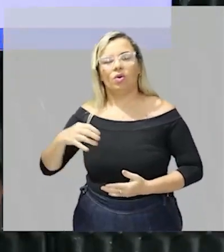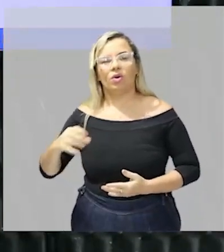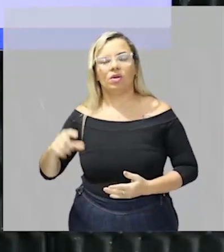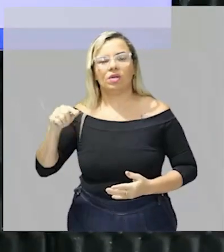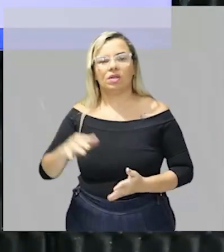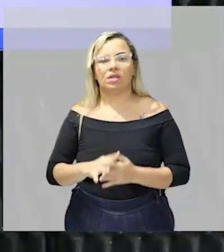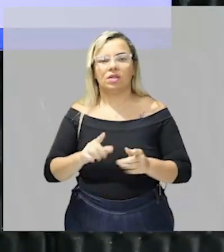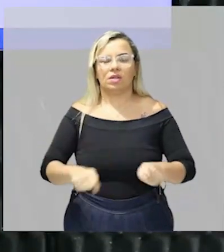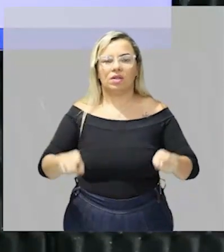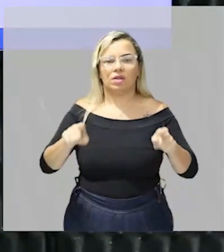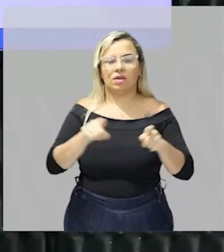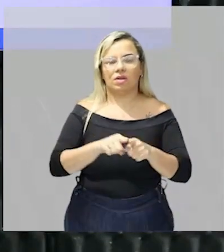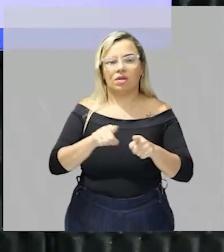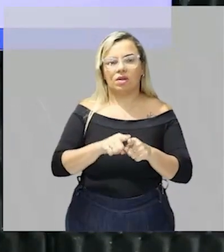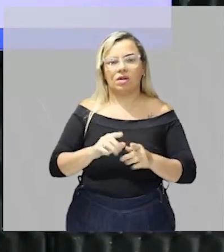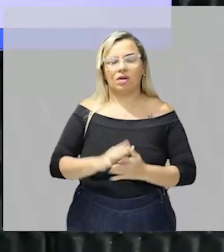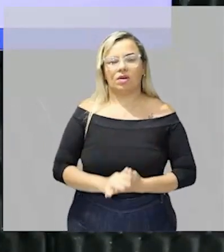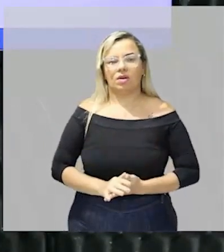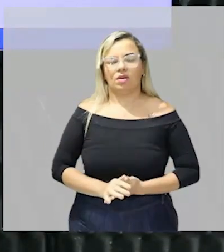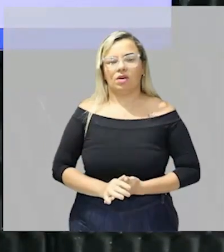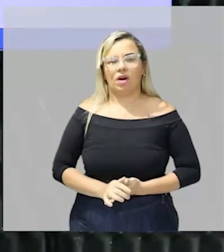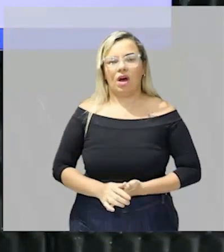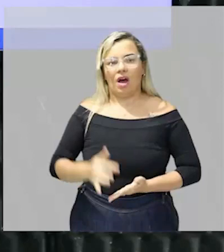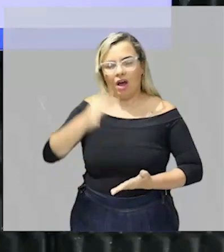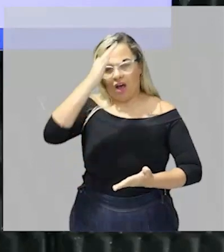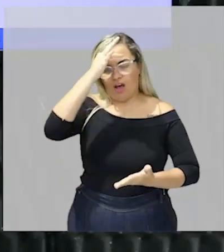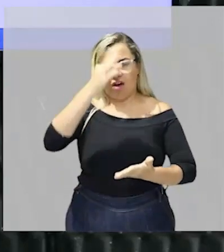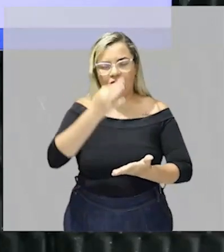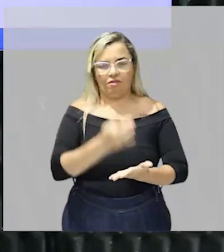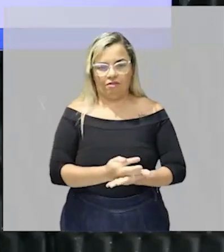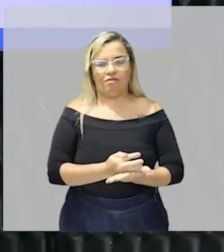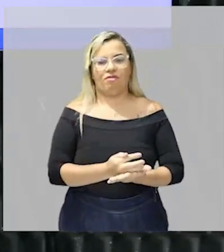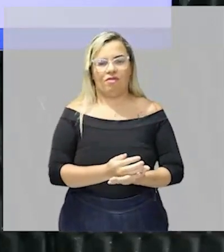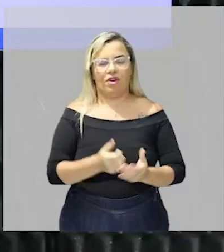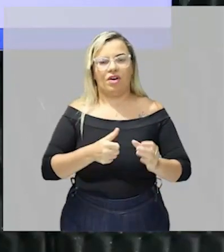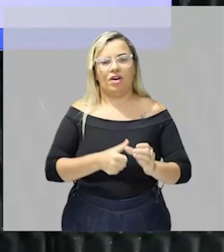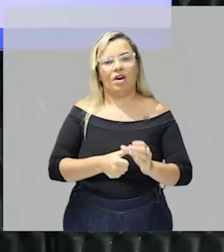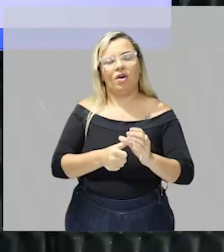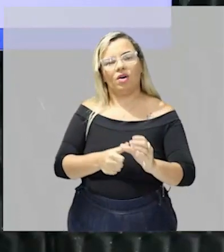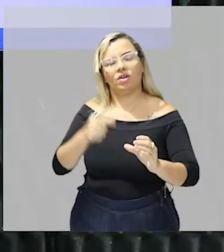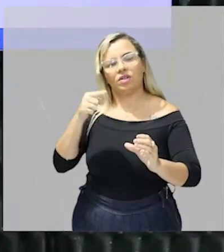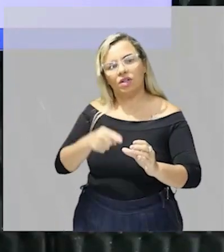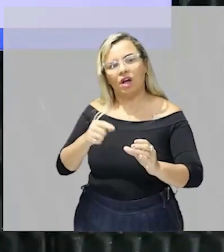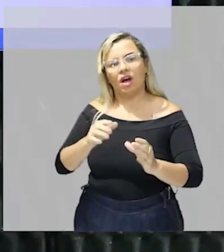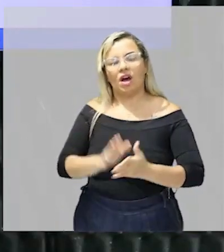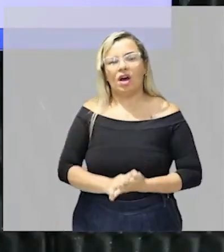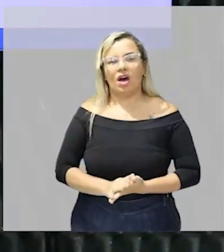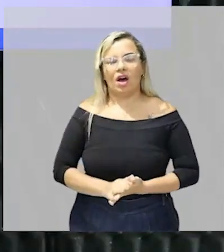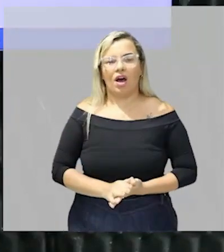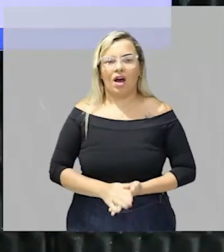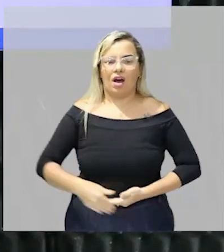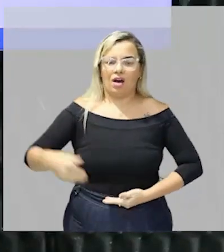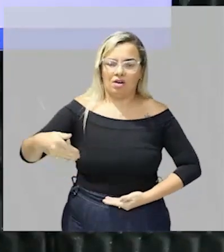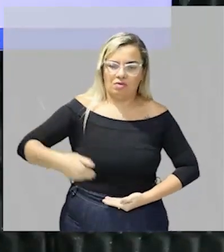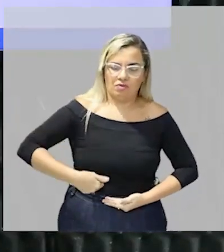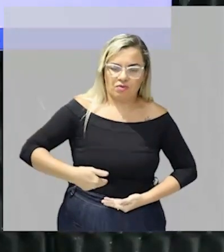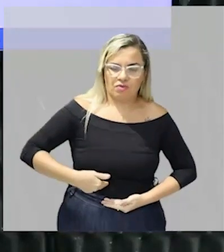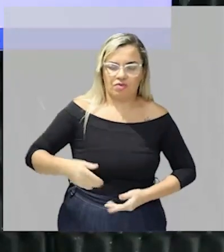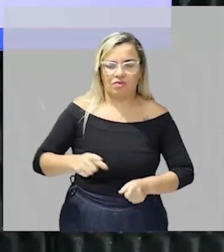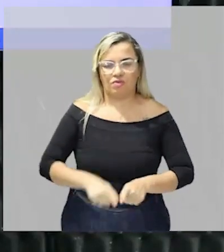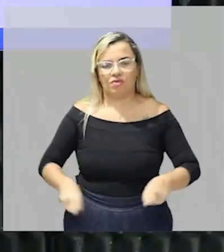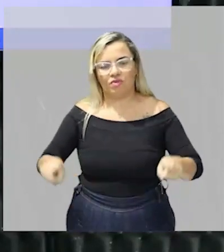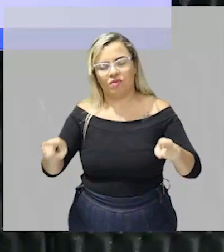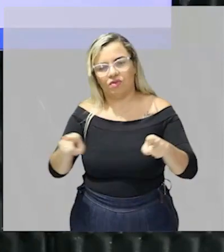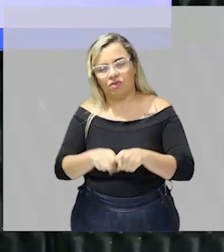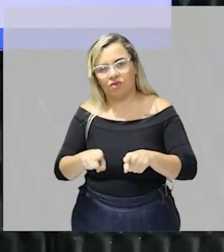a cruz, a fé cristã, eles usaram a fome, a descaracterização das